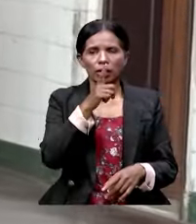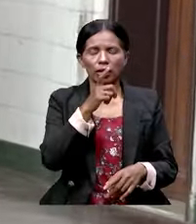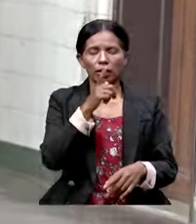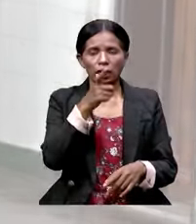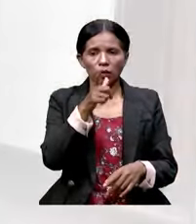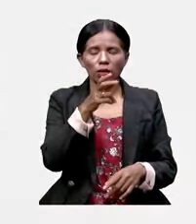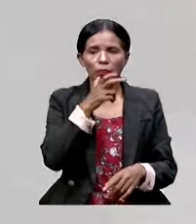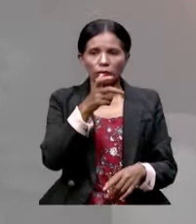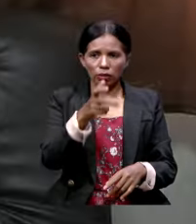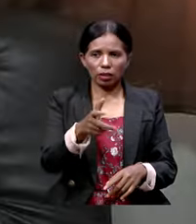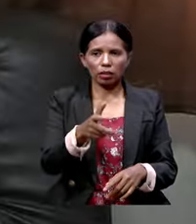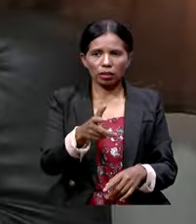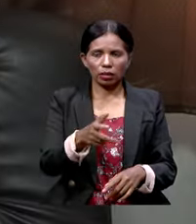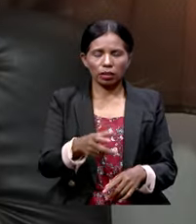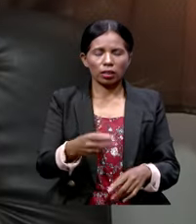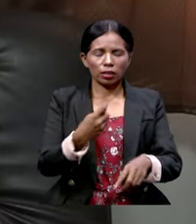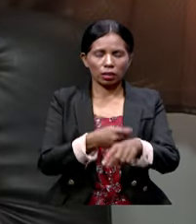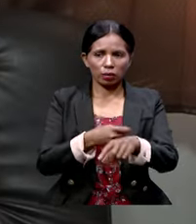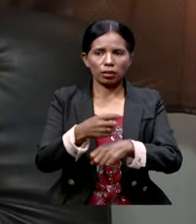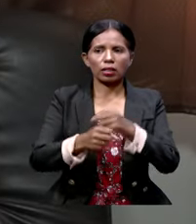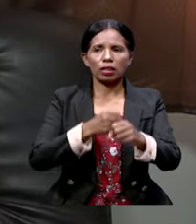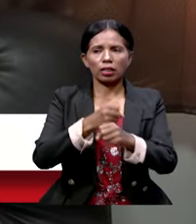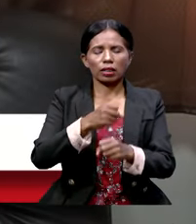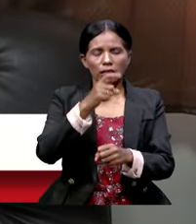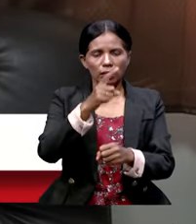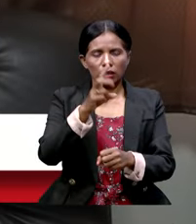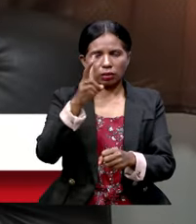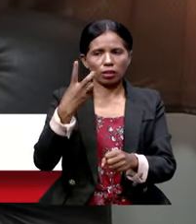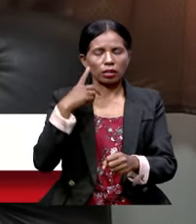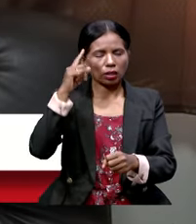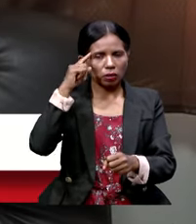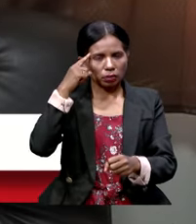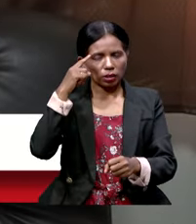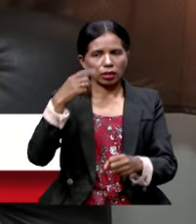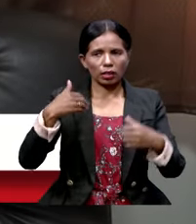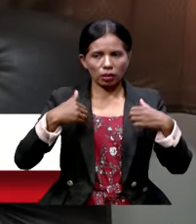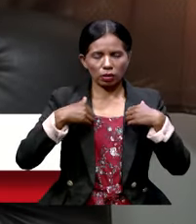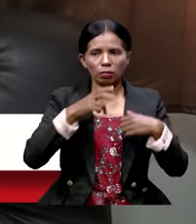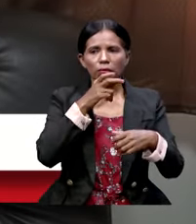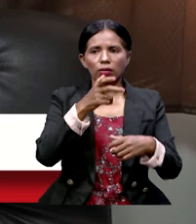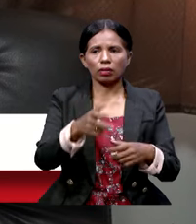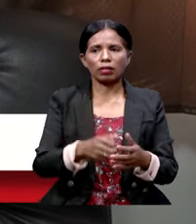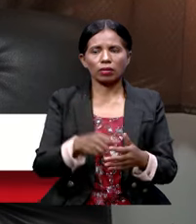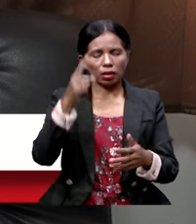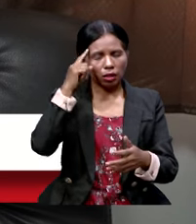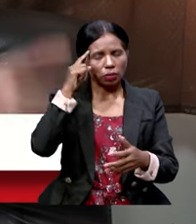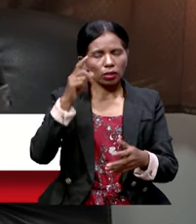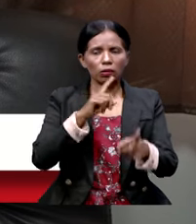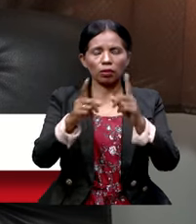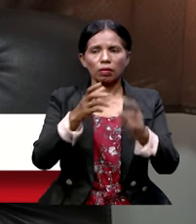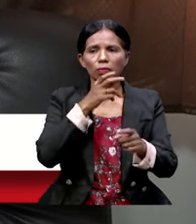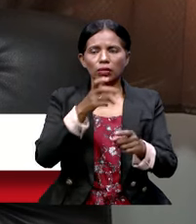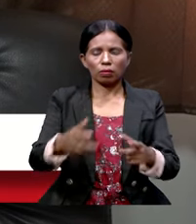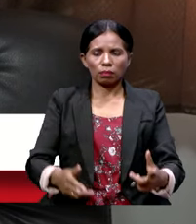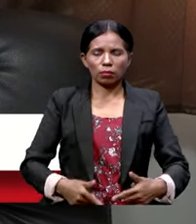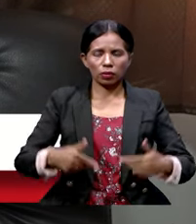ida tem que naro. Tem que naro, tina ainda rua, to e tene rano ainda rao. E há no português. Há tu há no ia português, até tem que morrer já